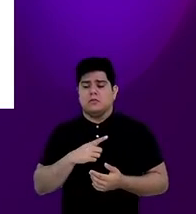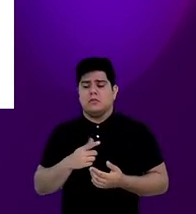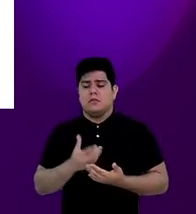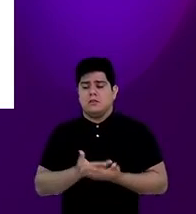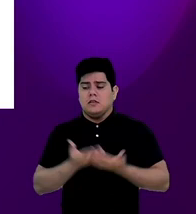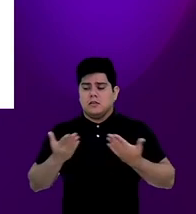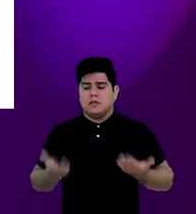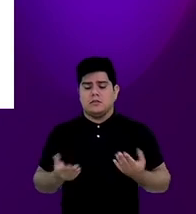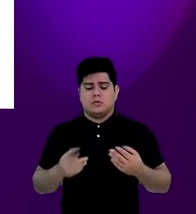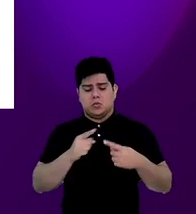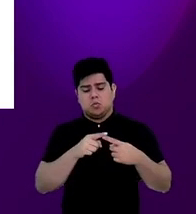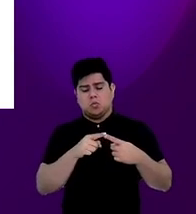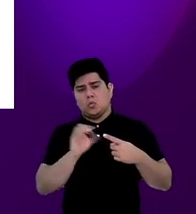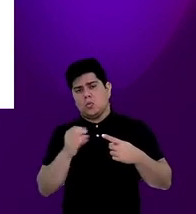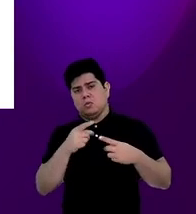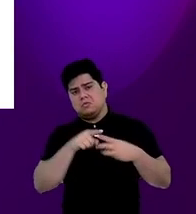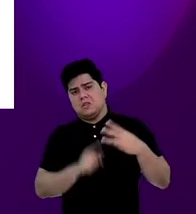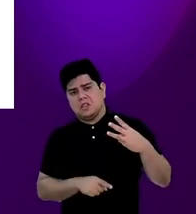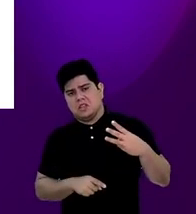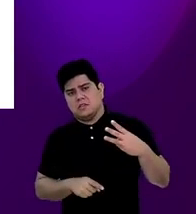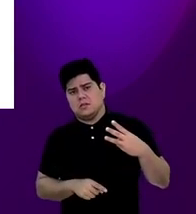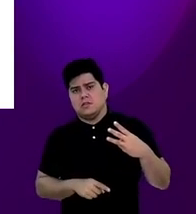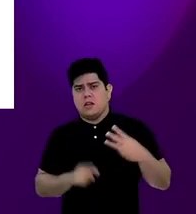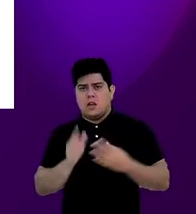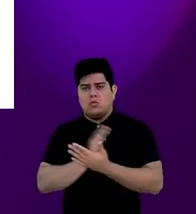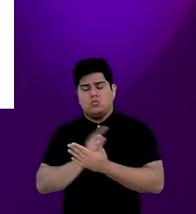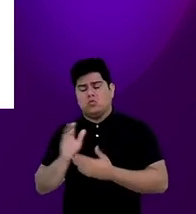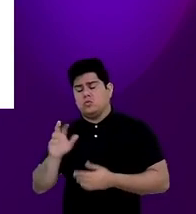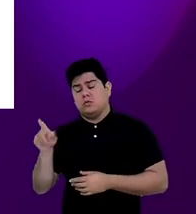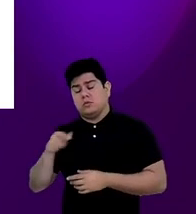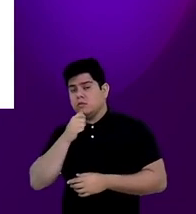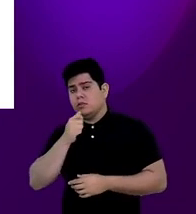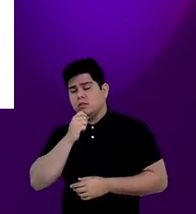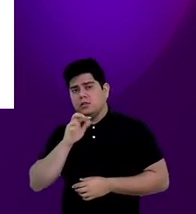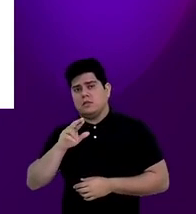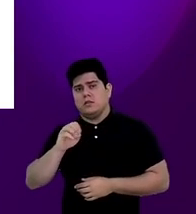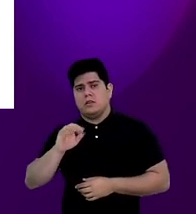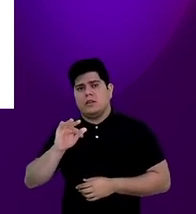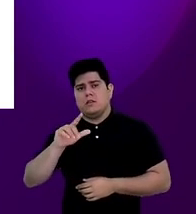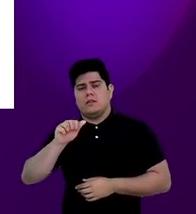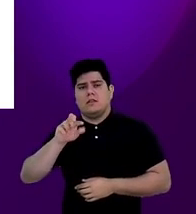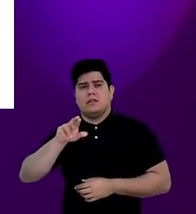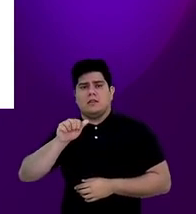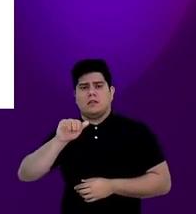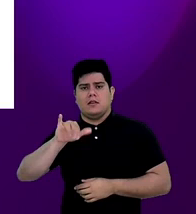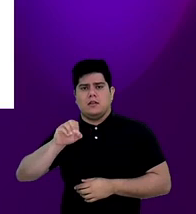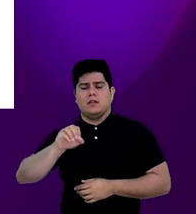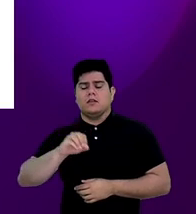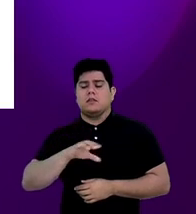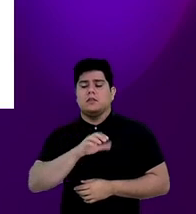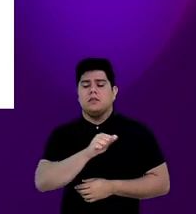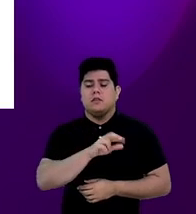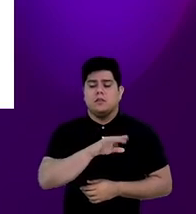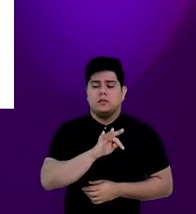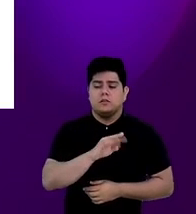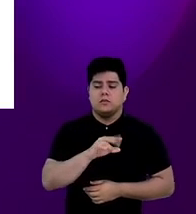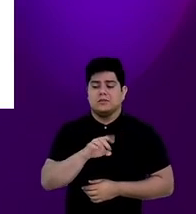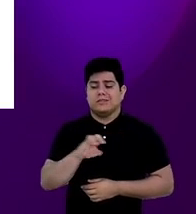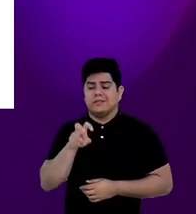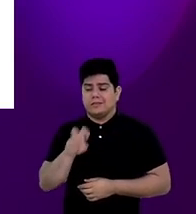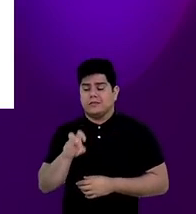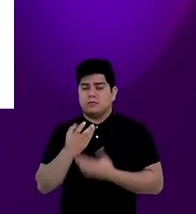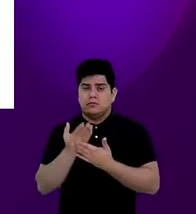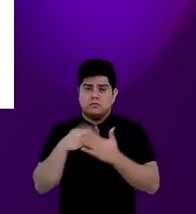a 3 linhas prévias de terapia, os pacientes ainda não refratários a anticorpo monoclonal. O CARTITUDE-5, explorando